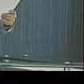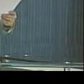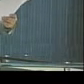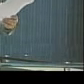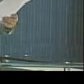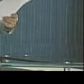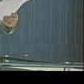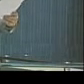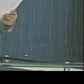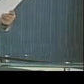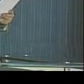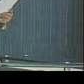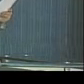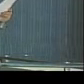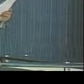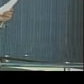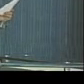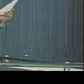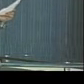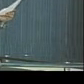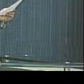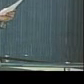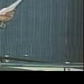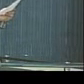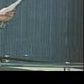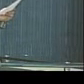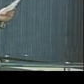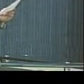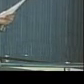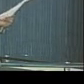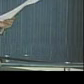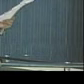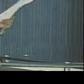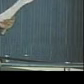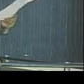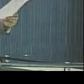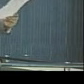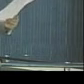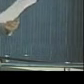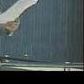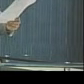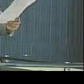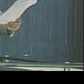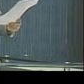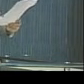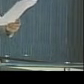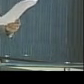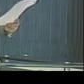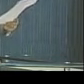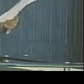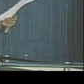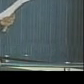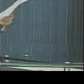ter anunciado que conseguiu cortar 150 milhões de reais em custeio a situação é muito